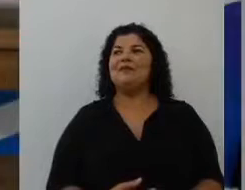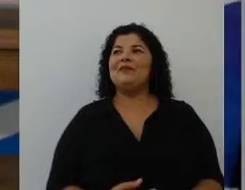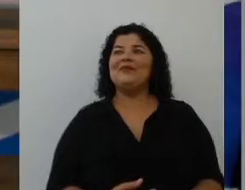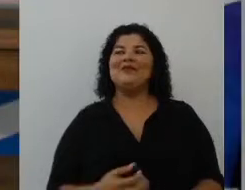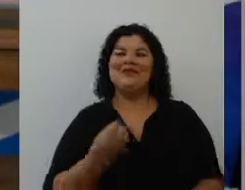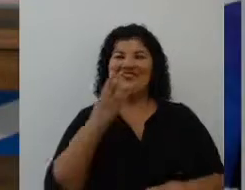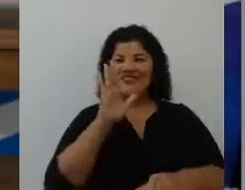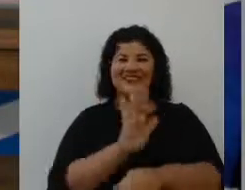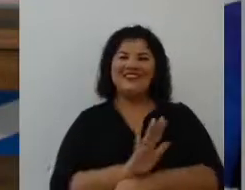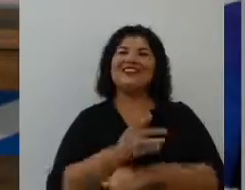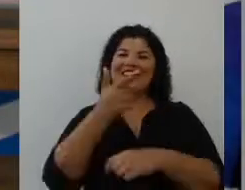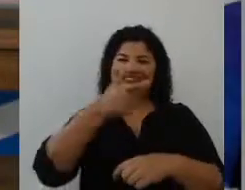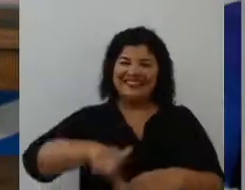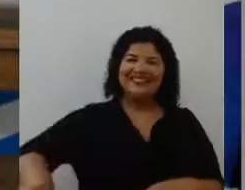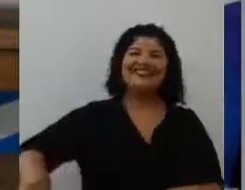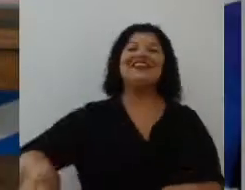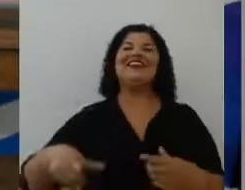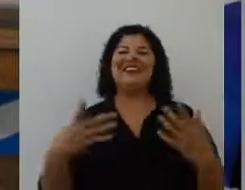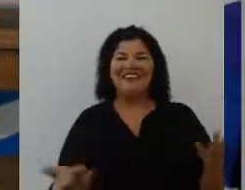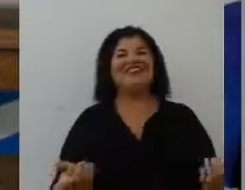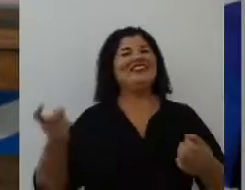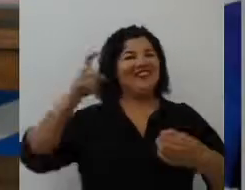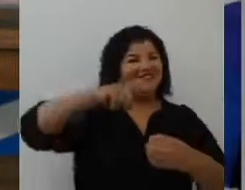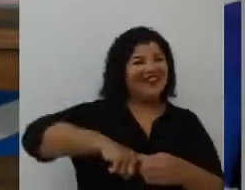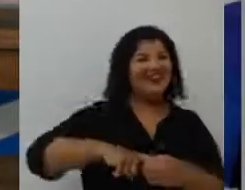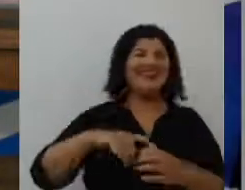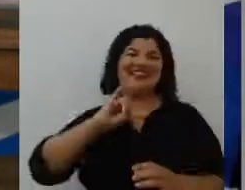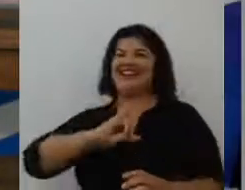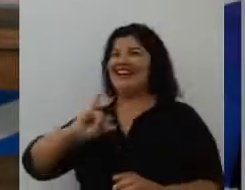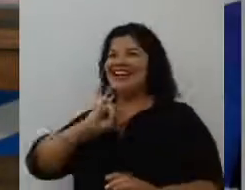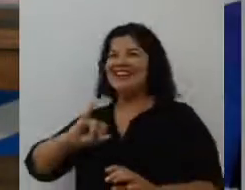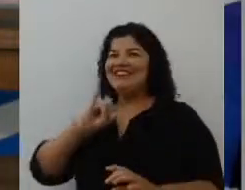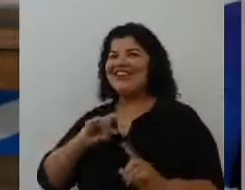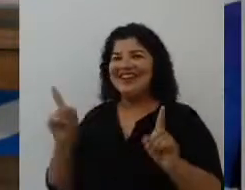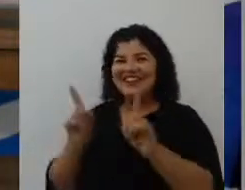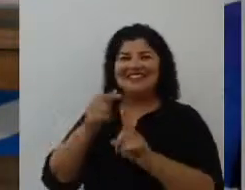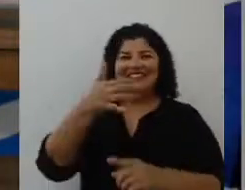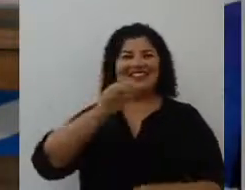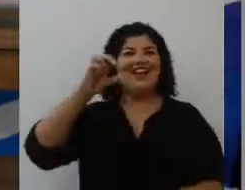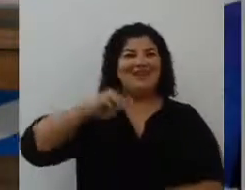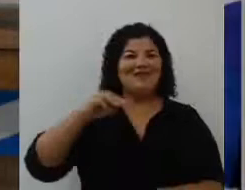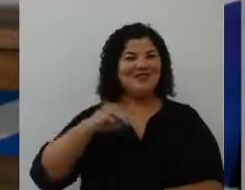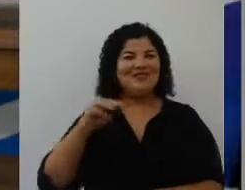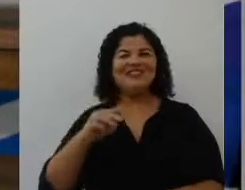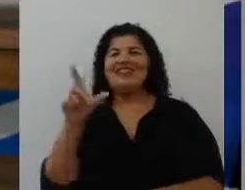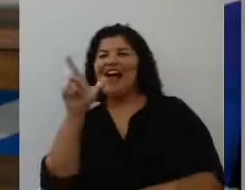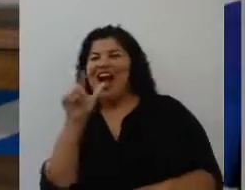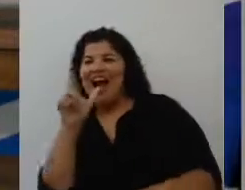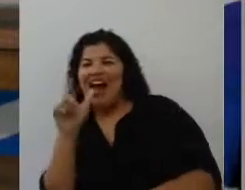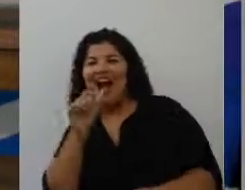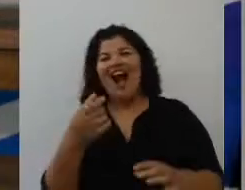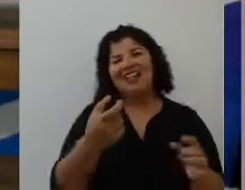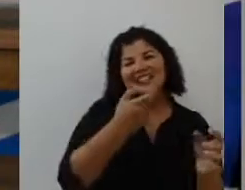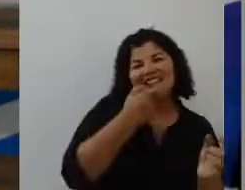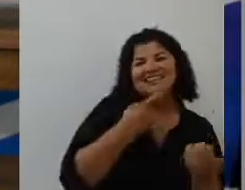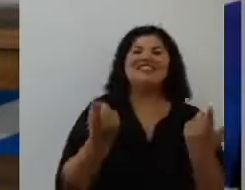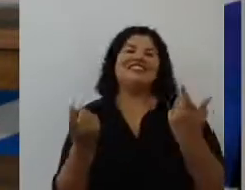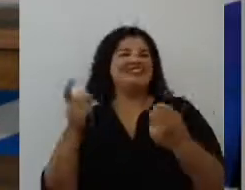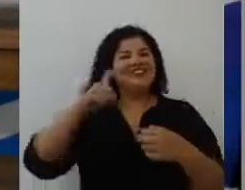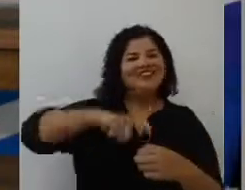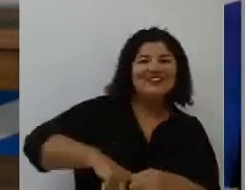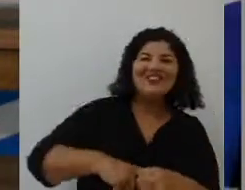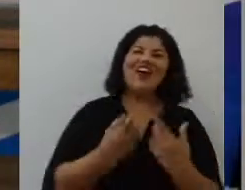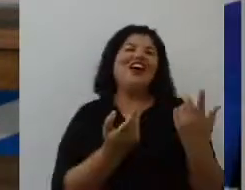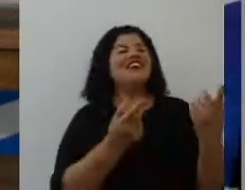Boa tarde mais uma vez, pessoal. Estamos de volta, um intervalo curto, 10 minutinhos. Vai beber uma água, pega um biscoito, volta para o sofá